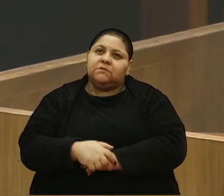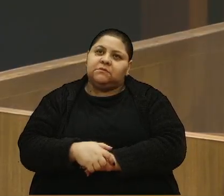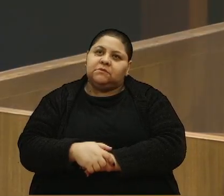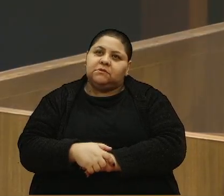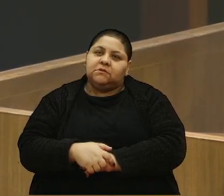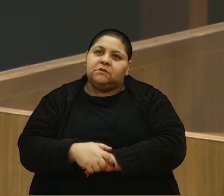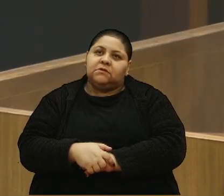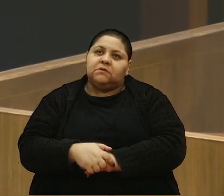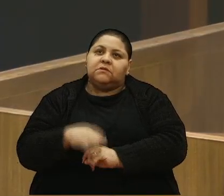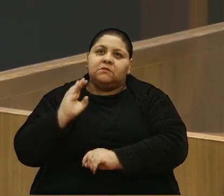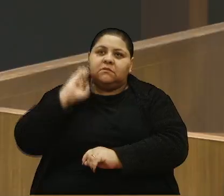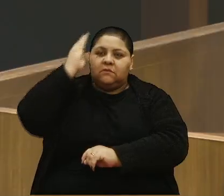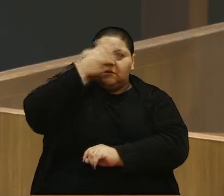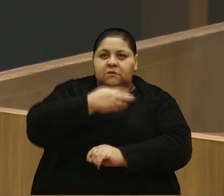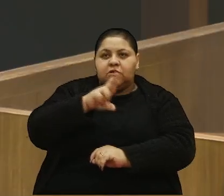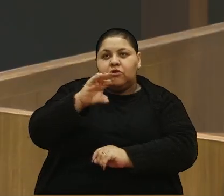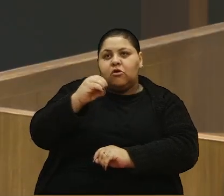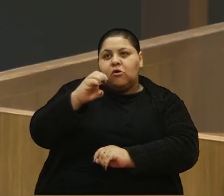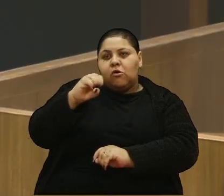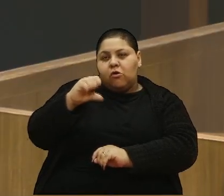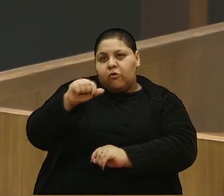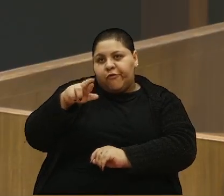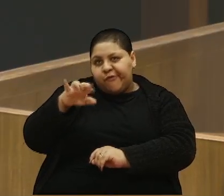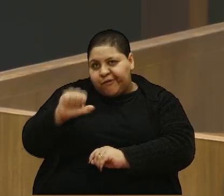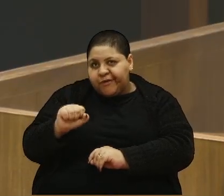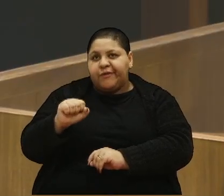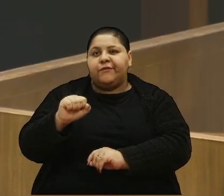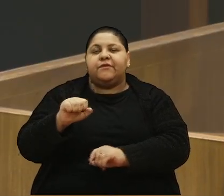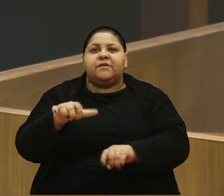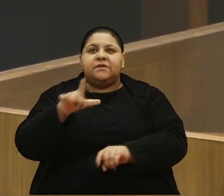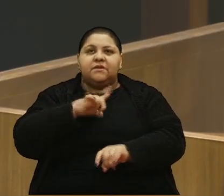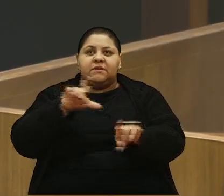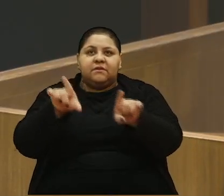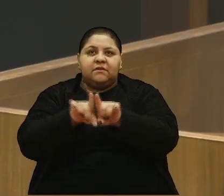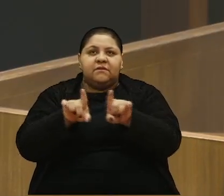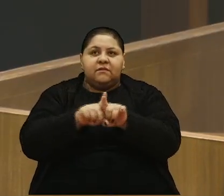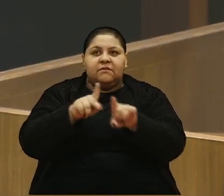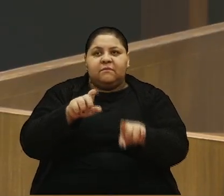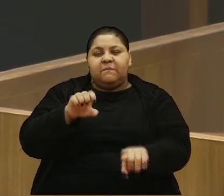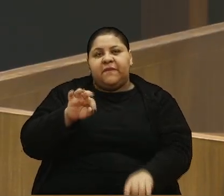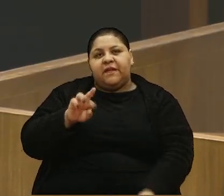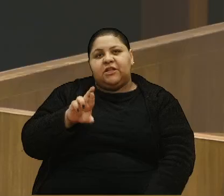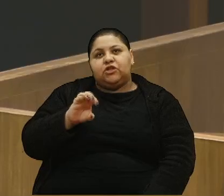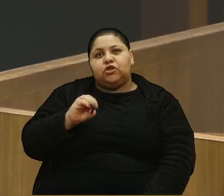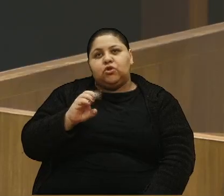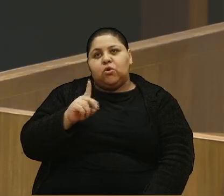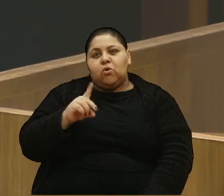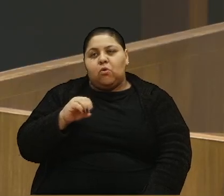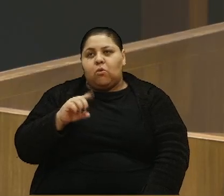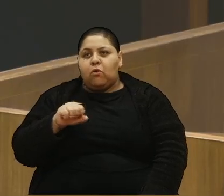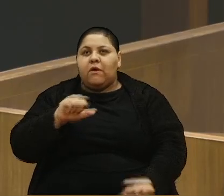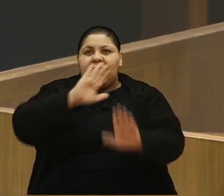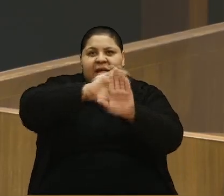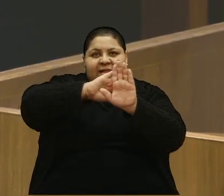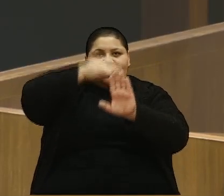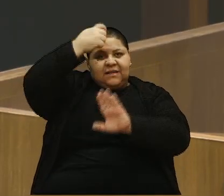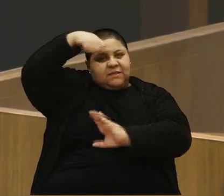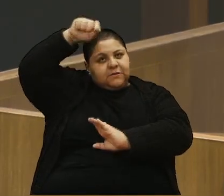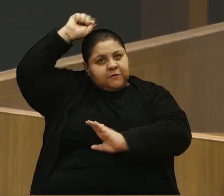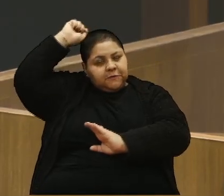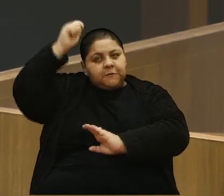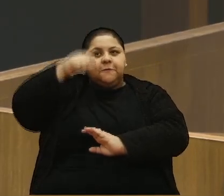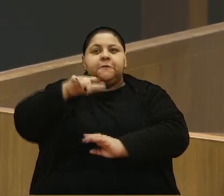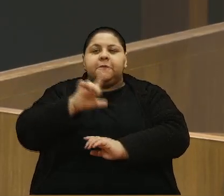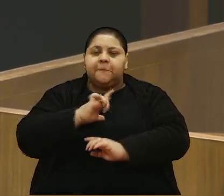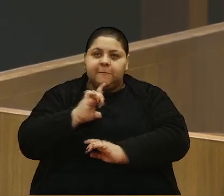Nossa Senhora do Rosário, mais uma. Nós temos também no Petrópolis, ali atrás da UX.